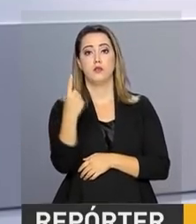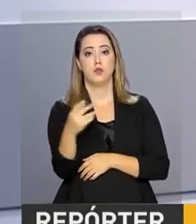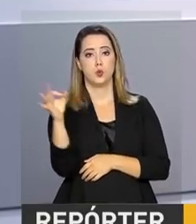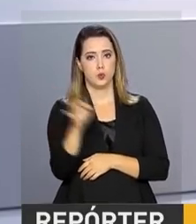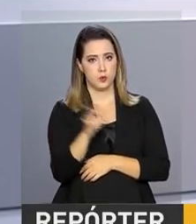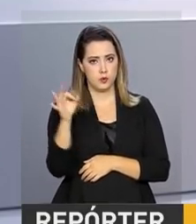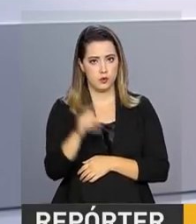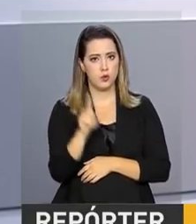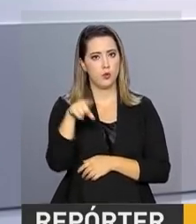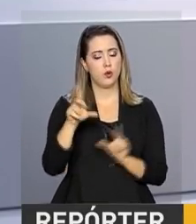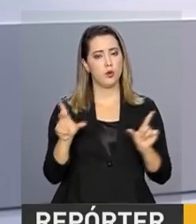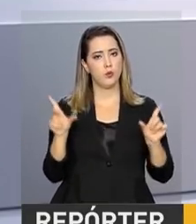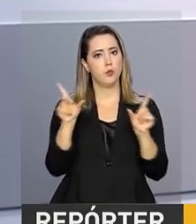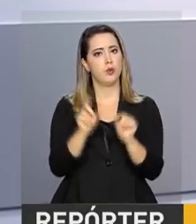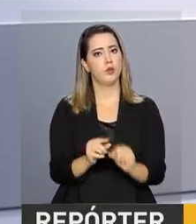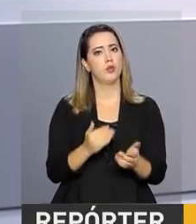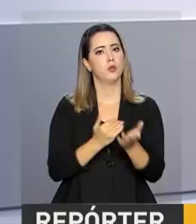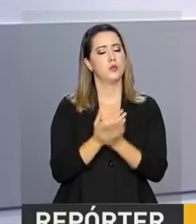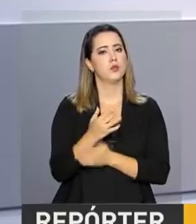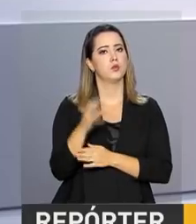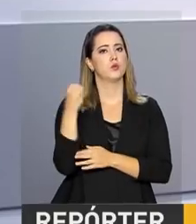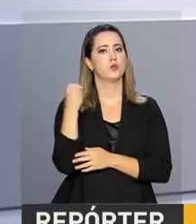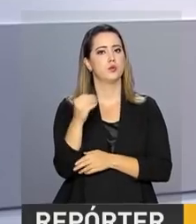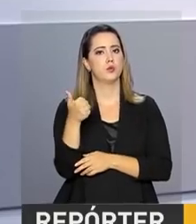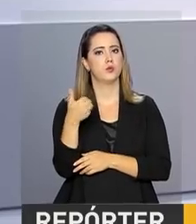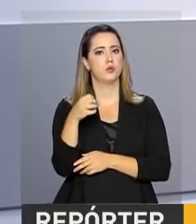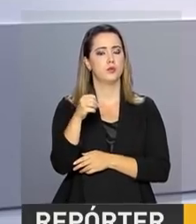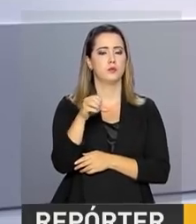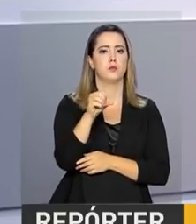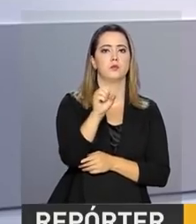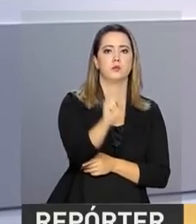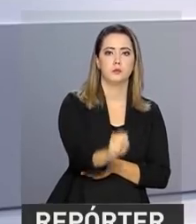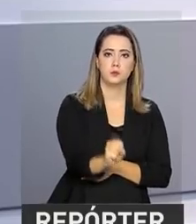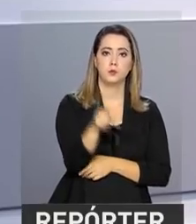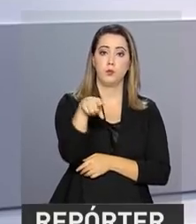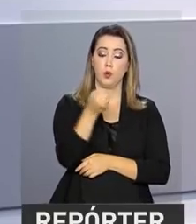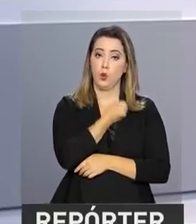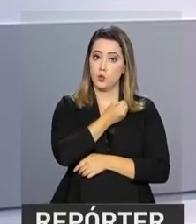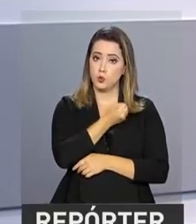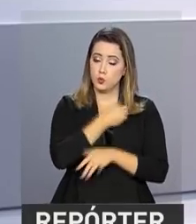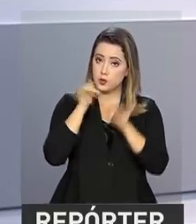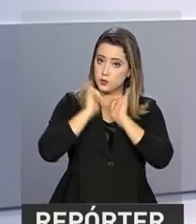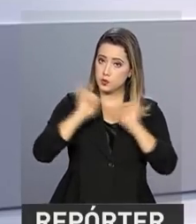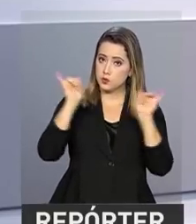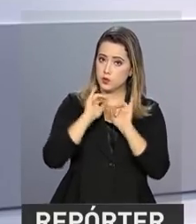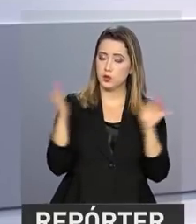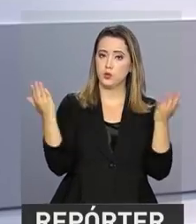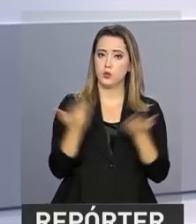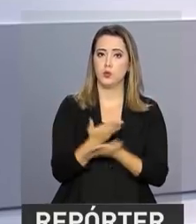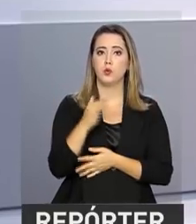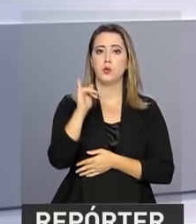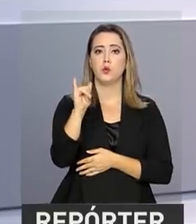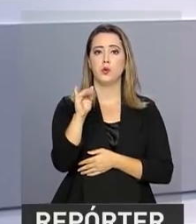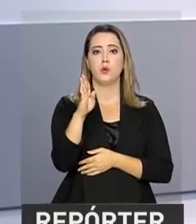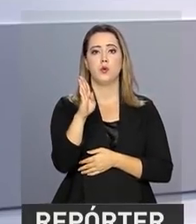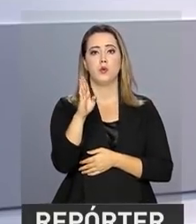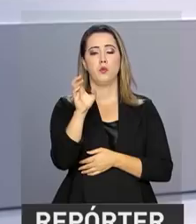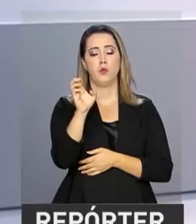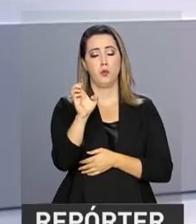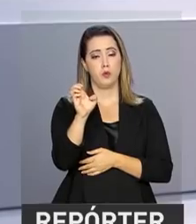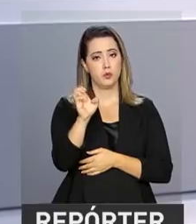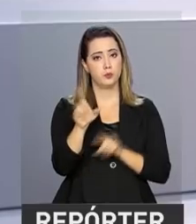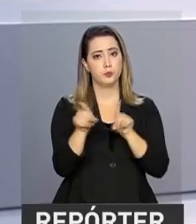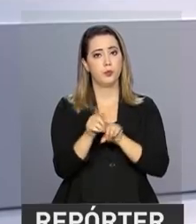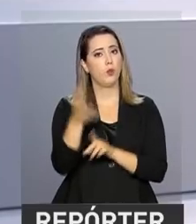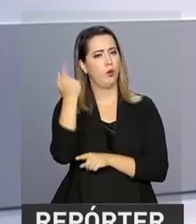é o menor índice desde outubro de 1998 os números foram divulgados hoje pelo ibge no